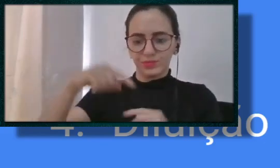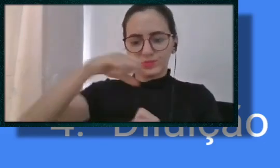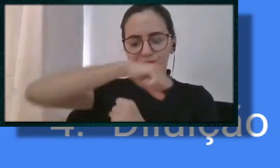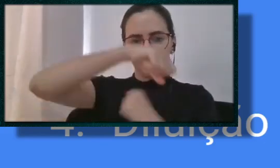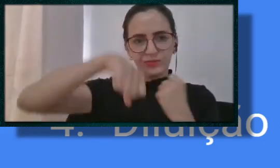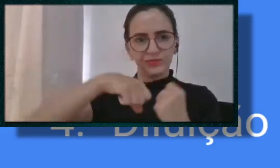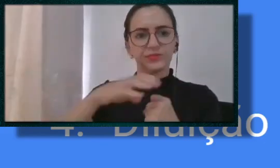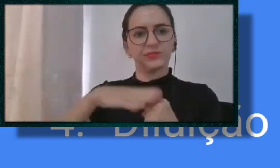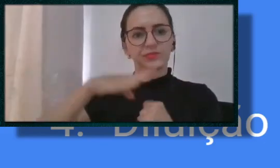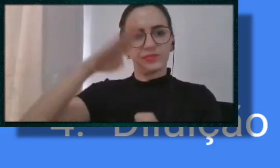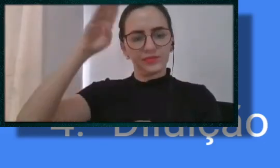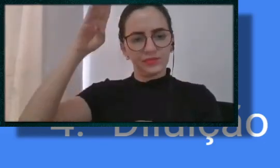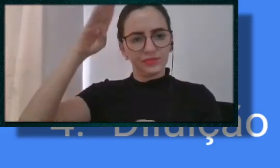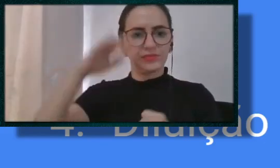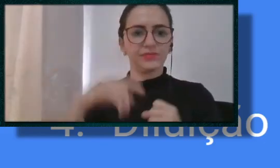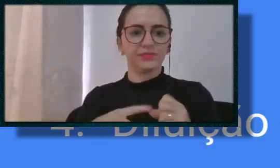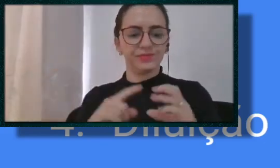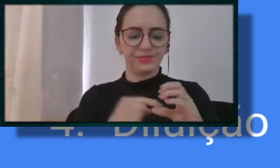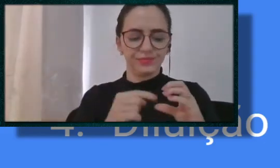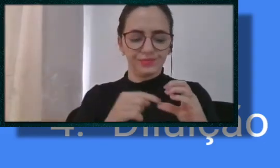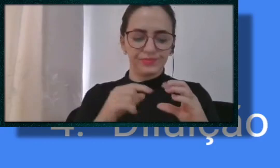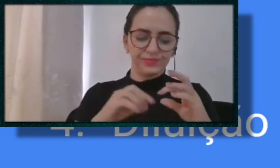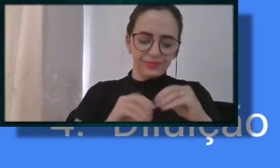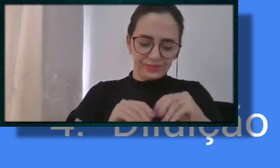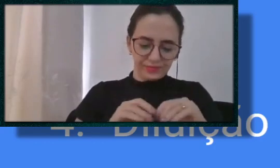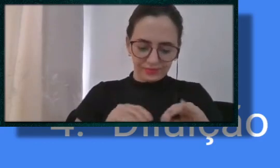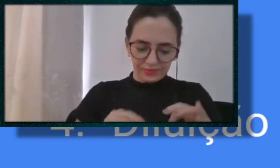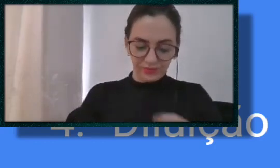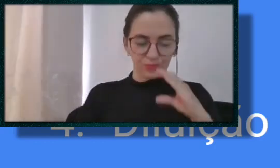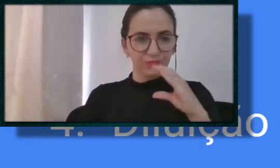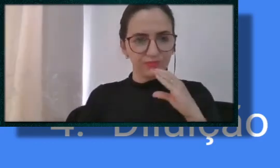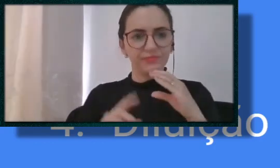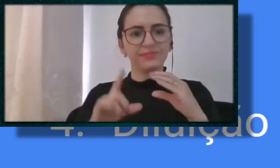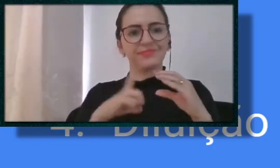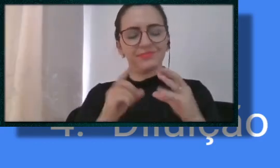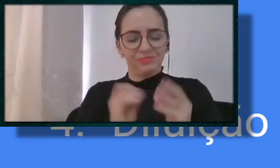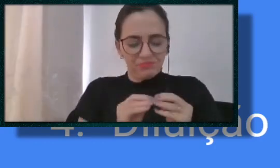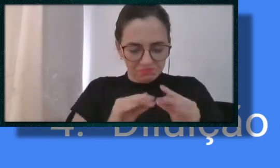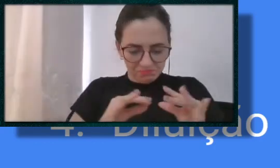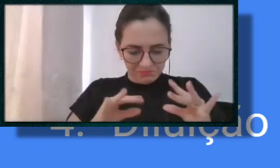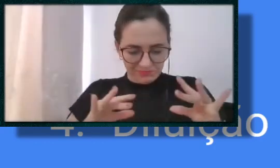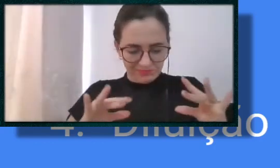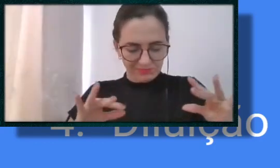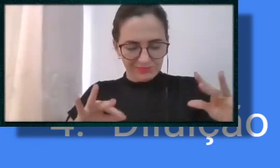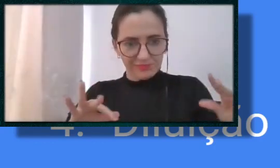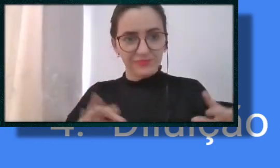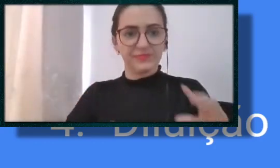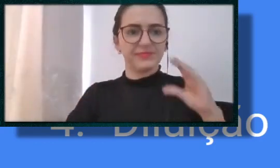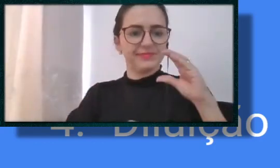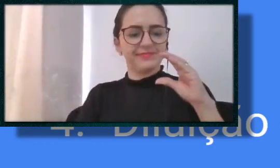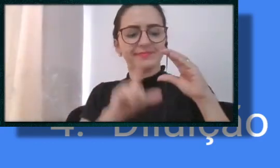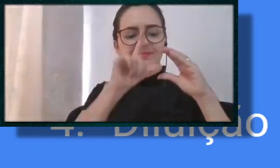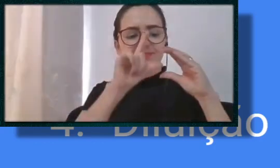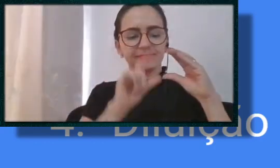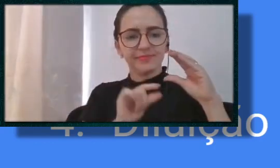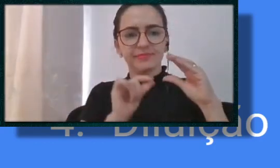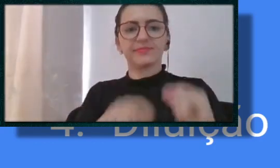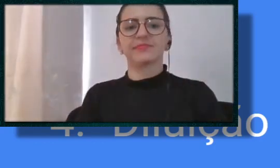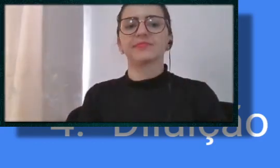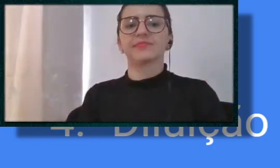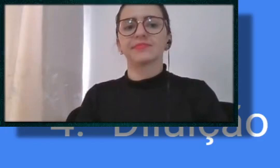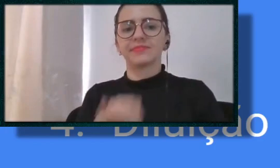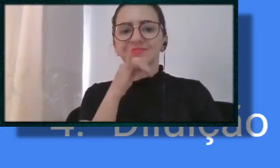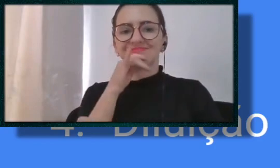diminui. Tá? Esses são os 3 passos de uma diluição. E aí, quando vocês fazem o suco de kisuke, vocês percebem isso. Quanto mais água